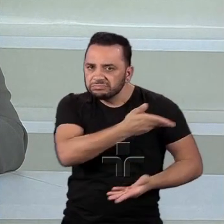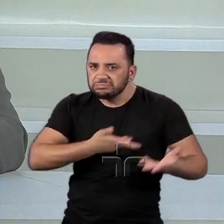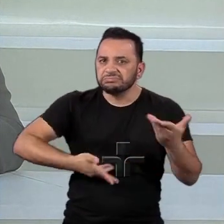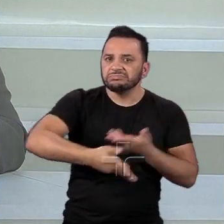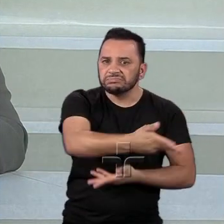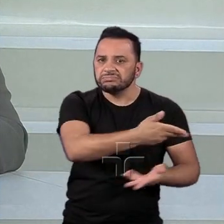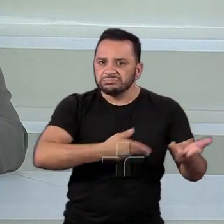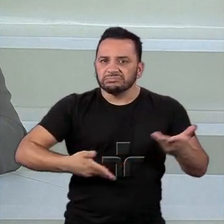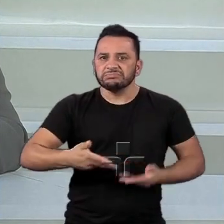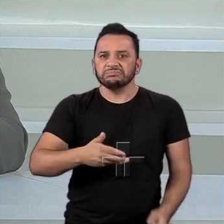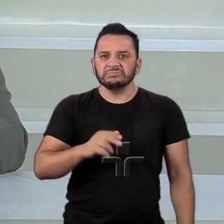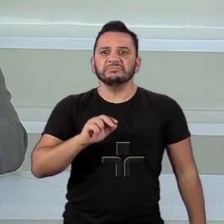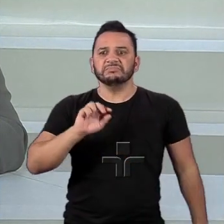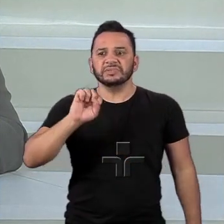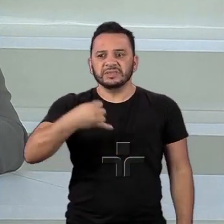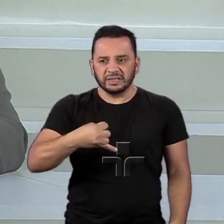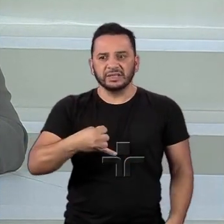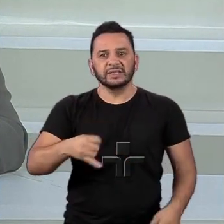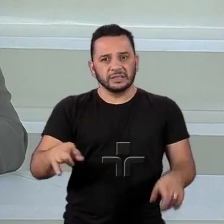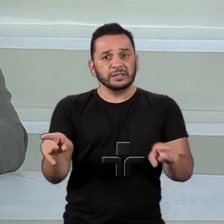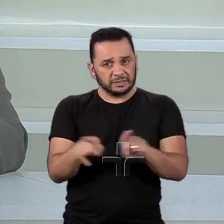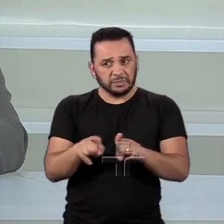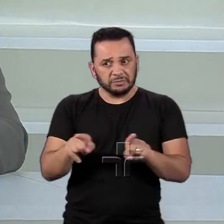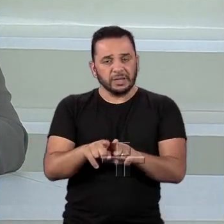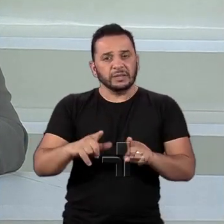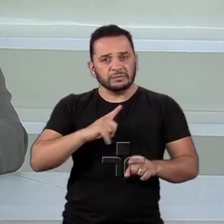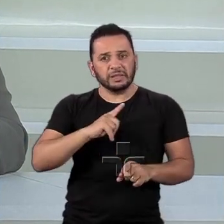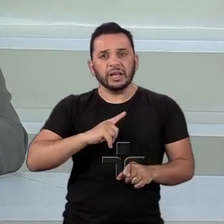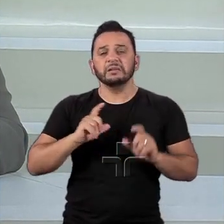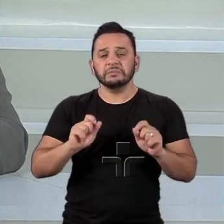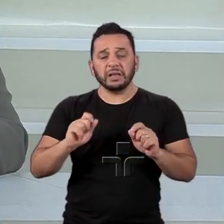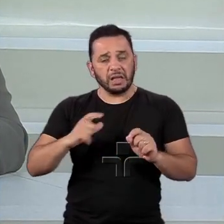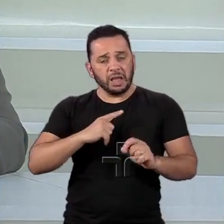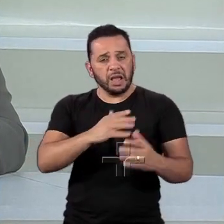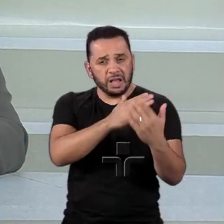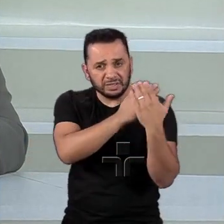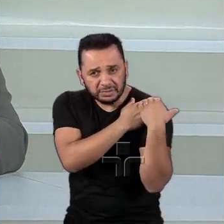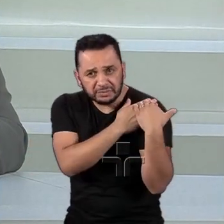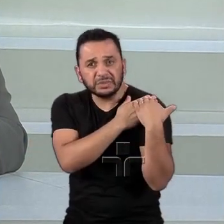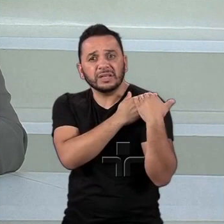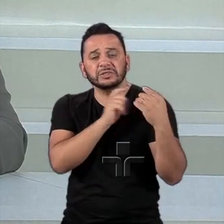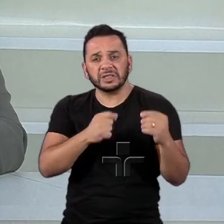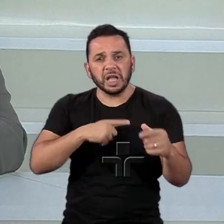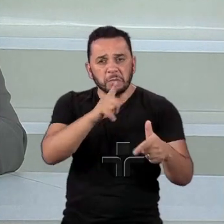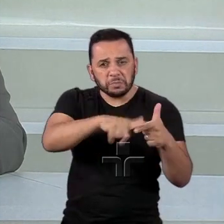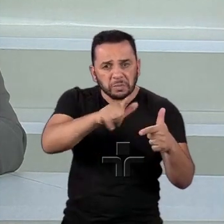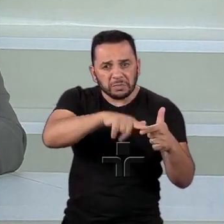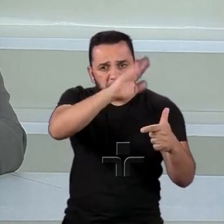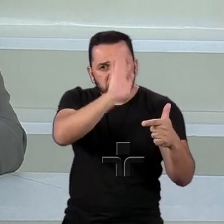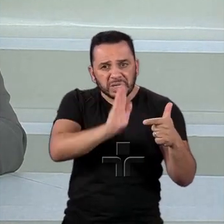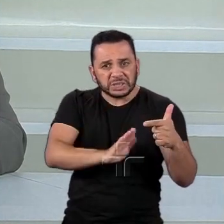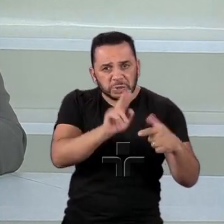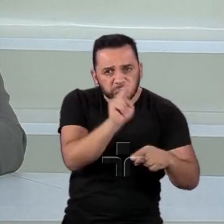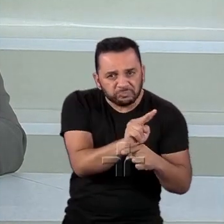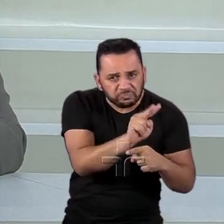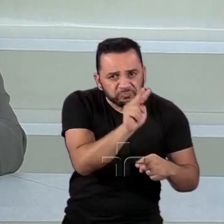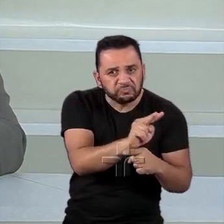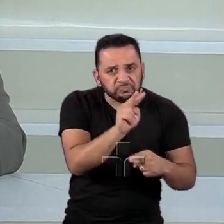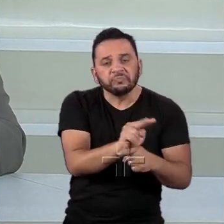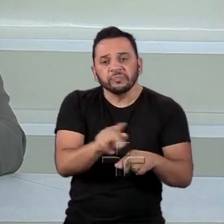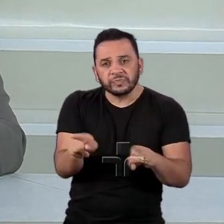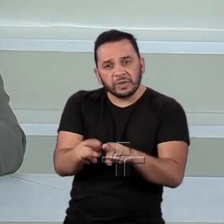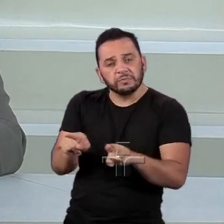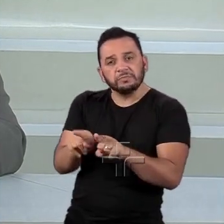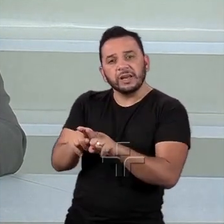questões e da corresponsabilidade no gerenciamento das crises, também no acompanhamento, no diálogo